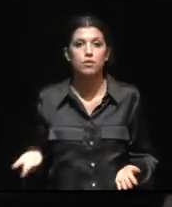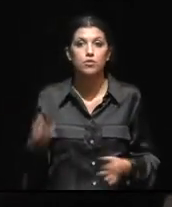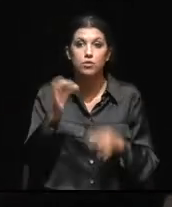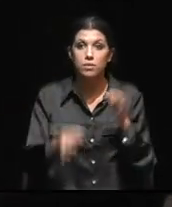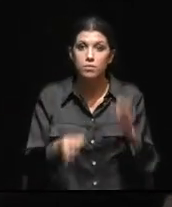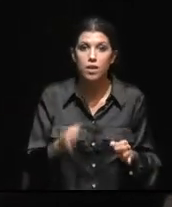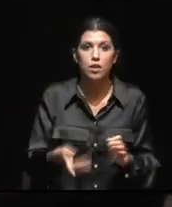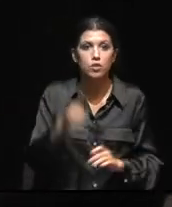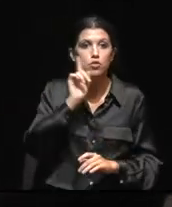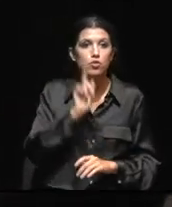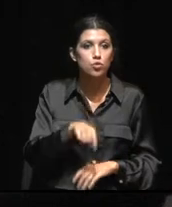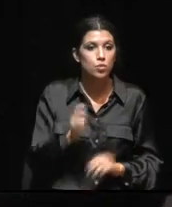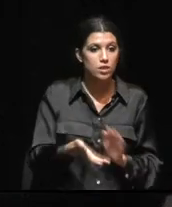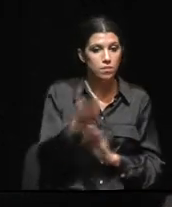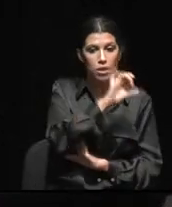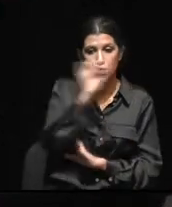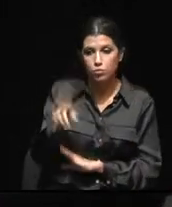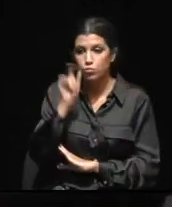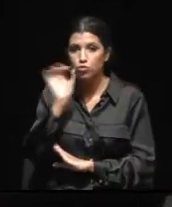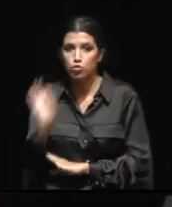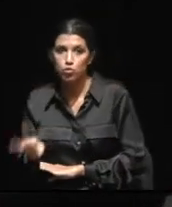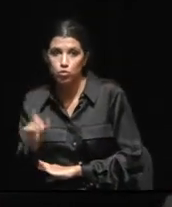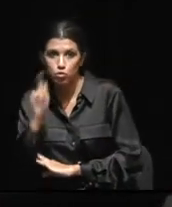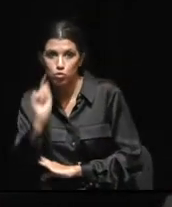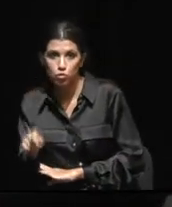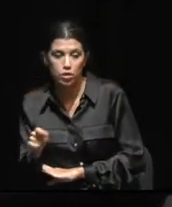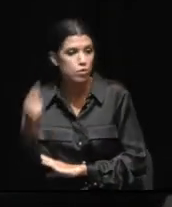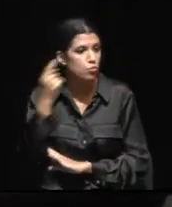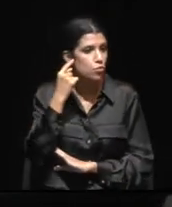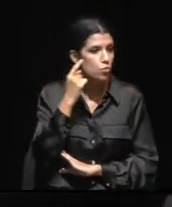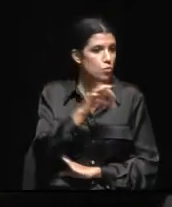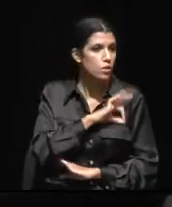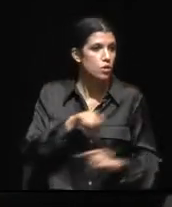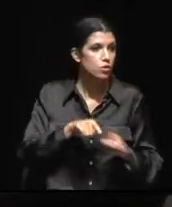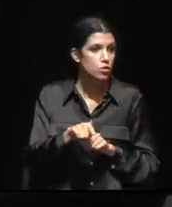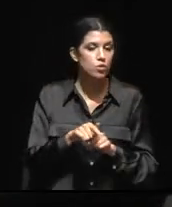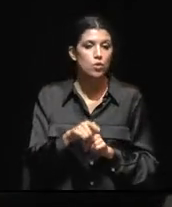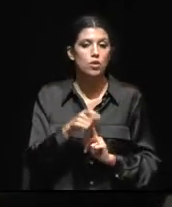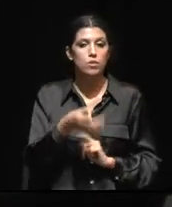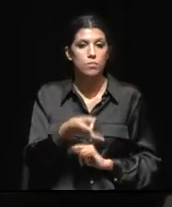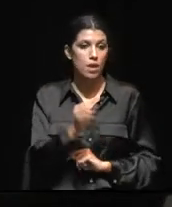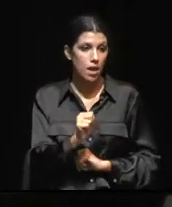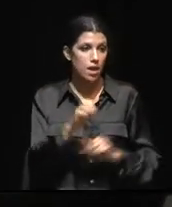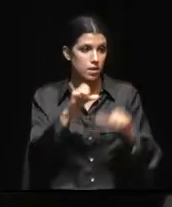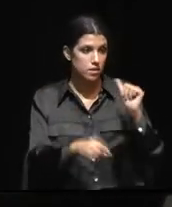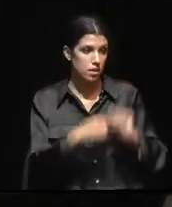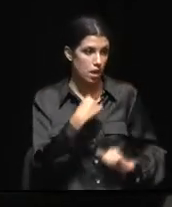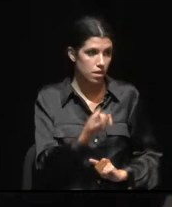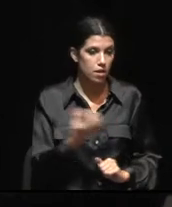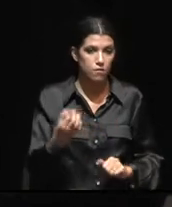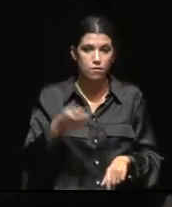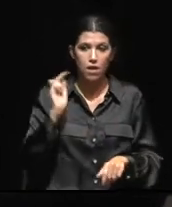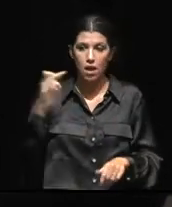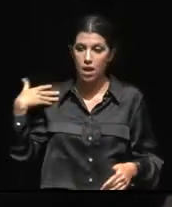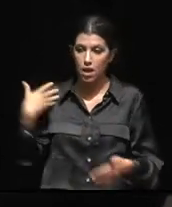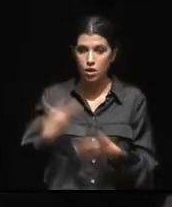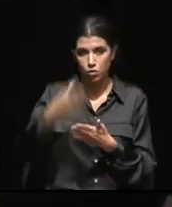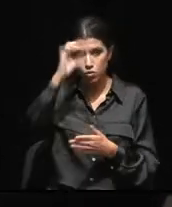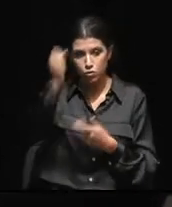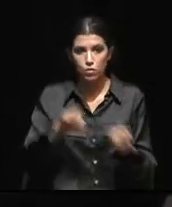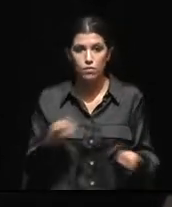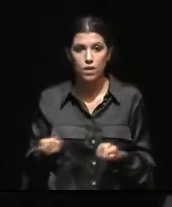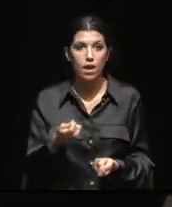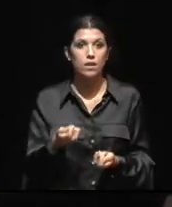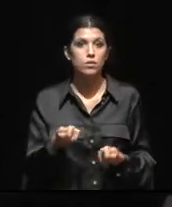tribunais têm mais juízas do que juízes ficamos a saber até pela senhora deputada do partido socialista que durante estes anos de governo do